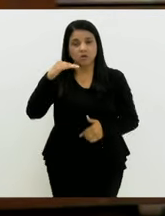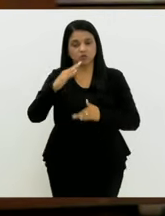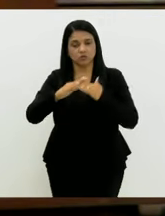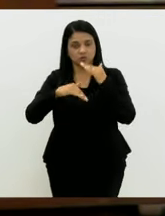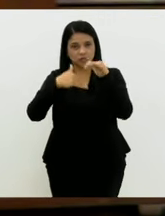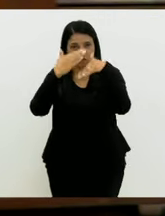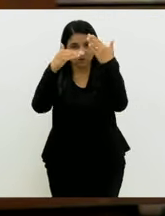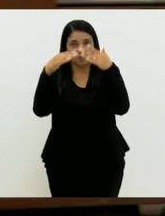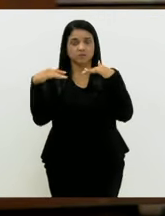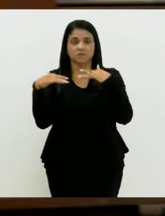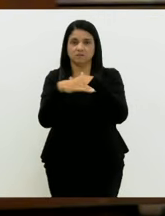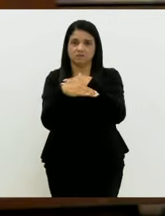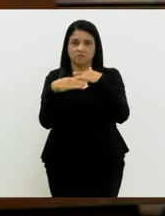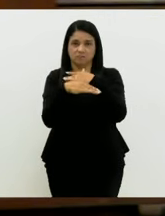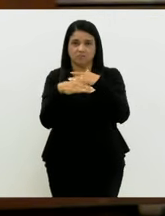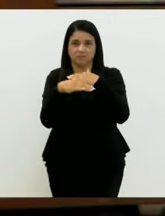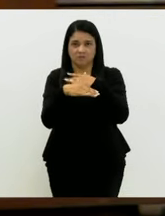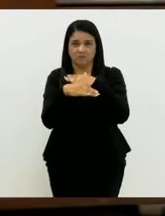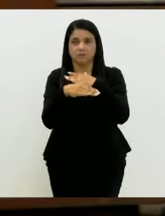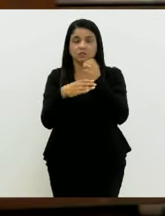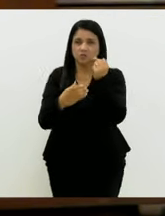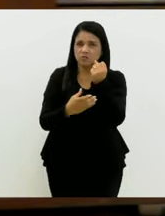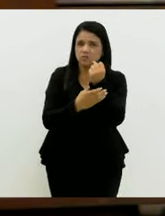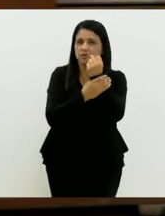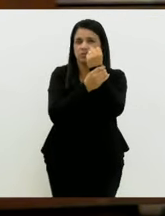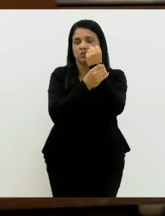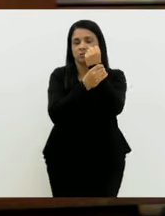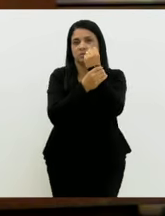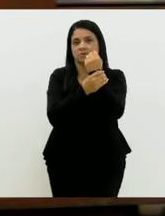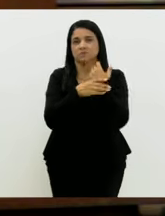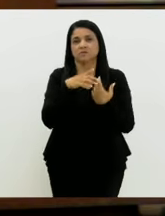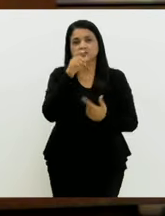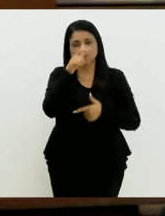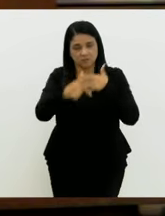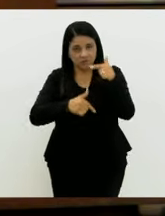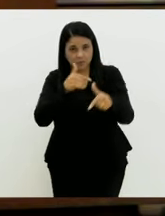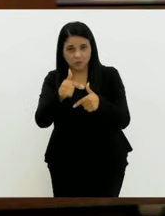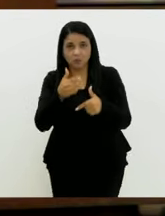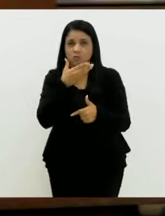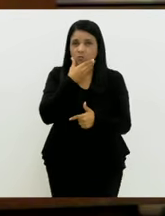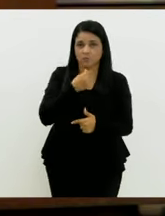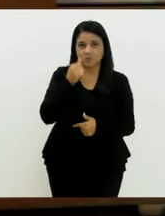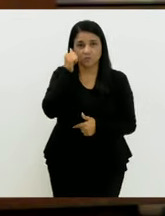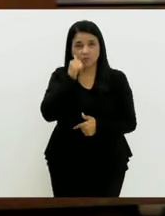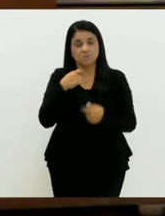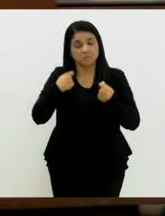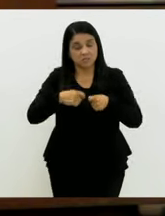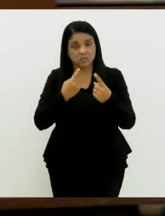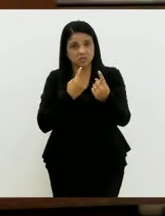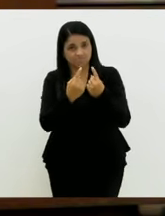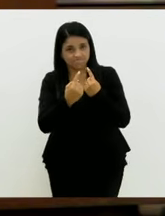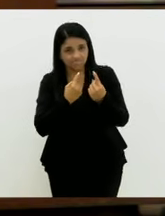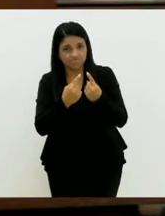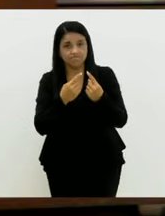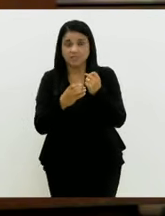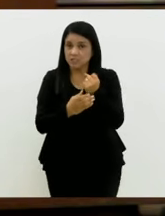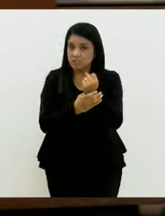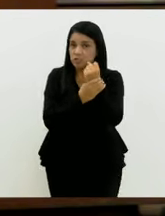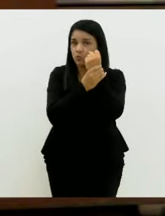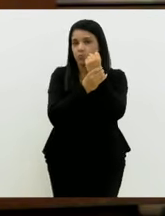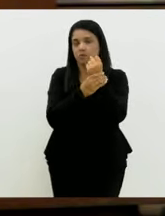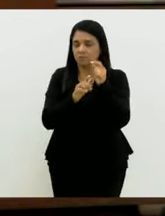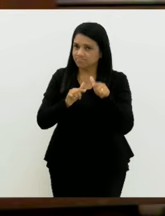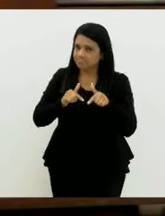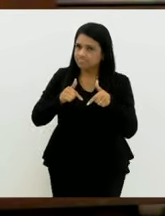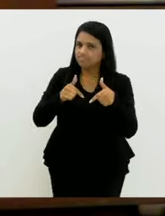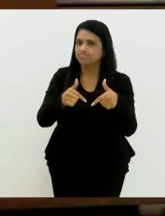nossas cidades, o conforto e a segurança do trabalhador e da trabalhadora que precisam de rodovias seguras, rodovias que funcionem, rodovias